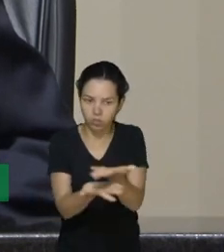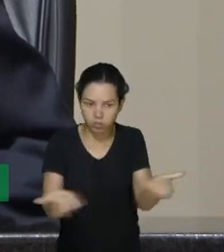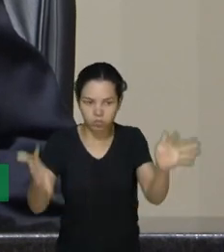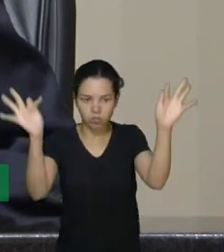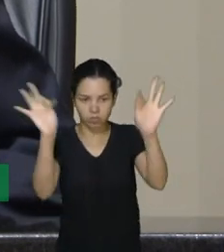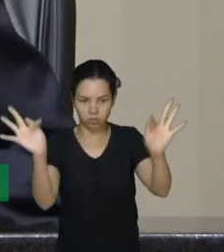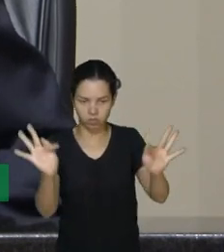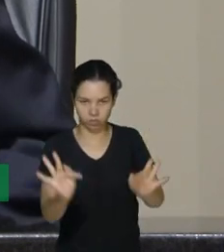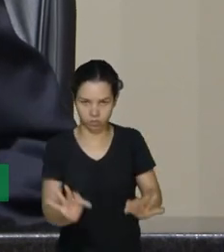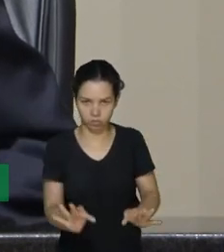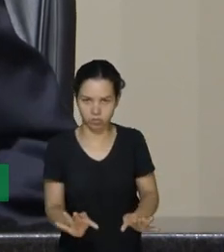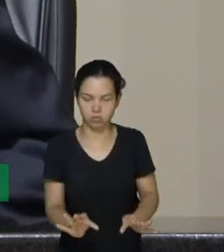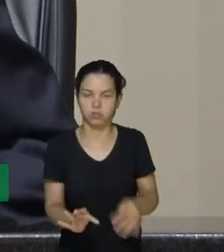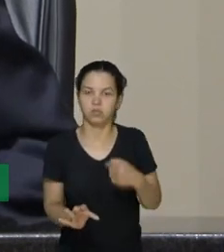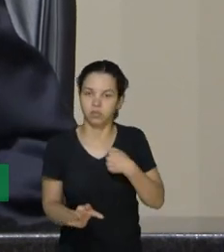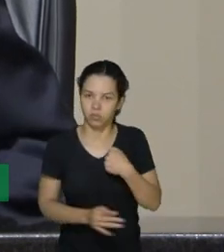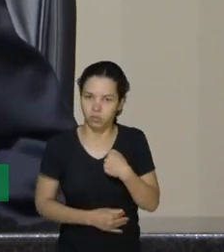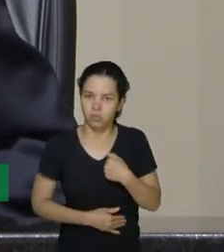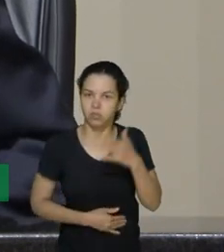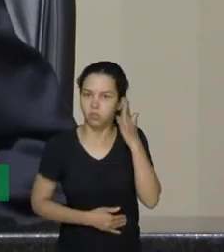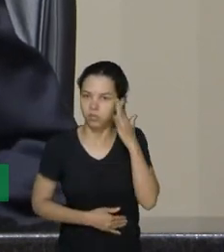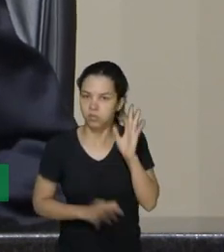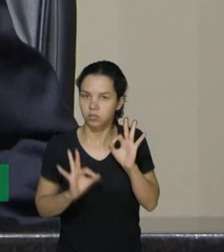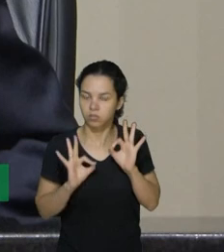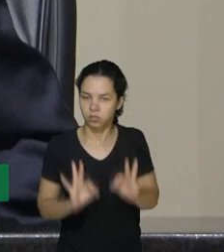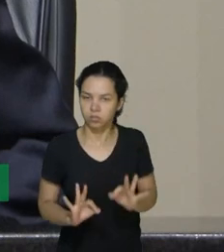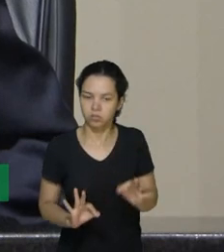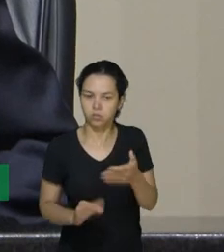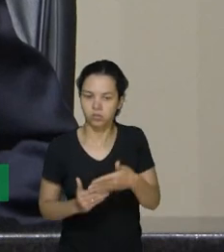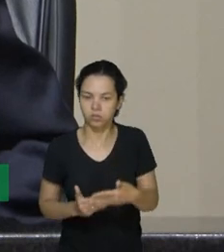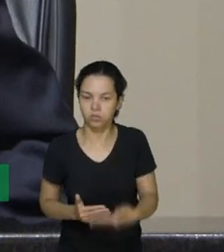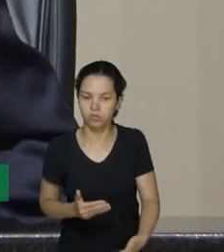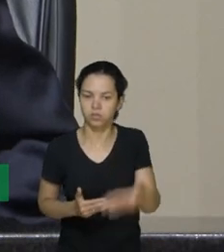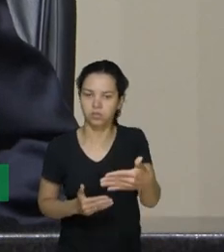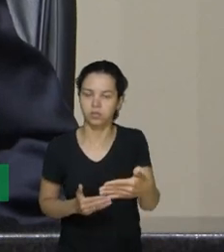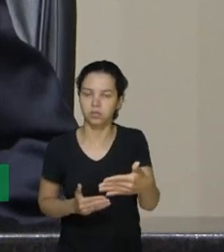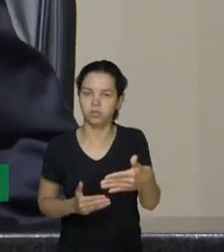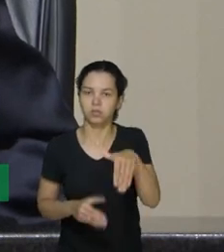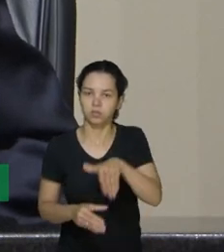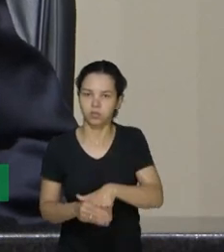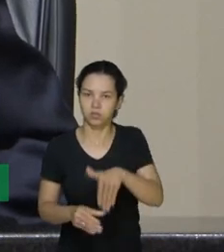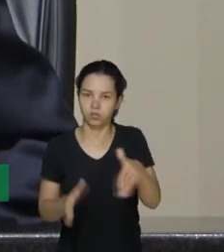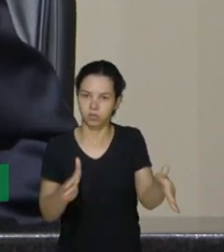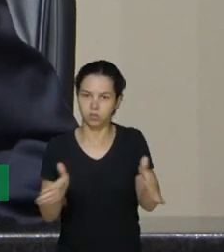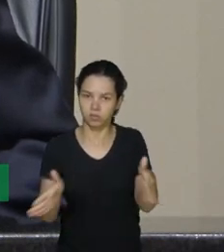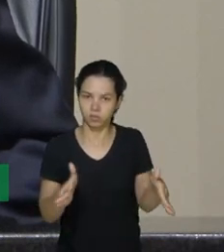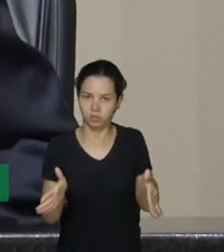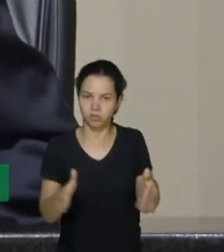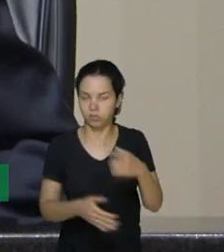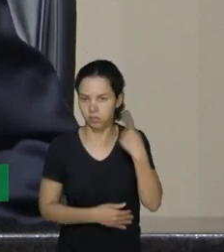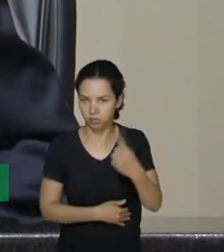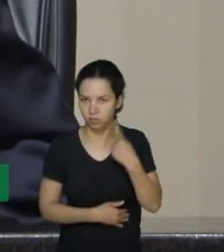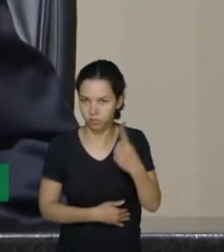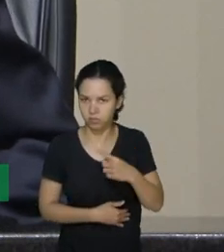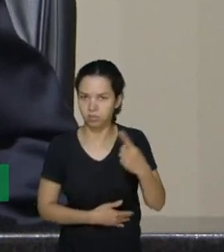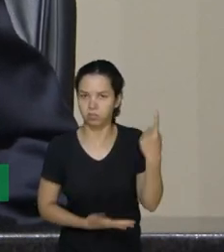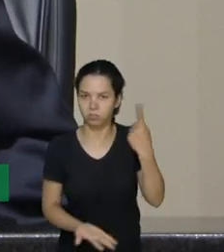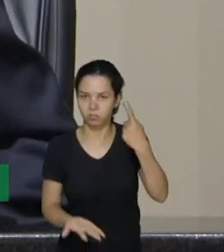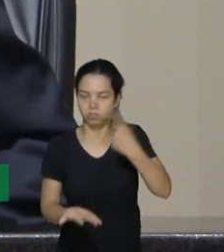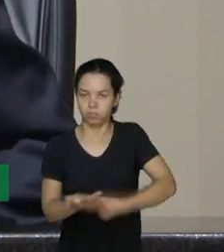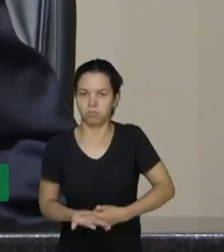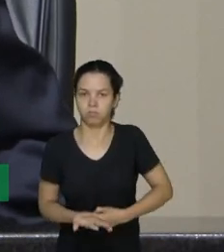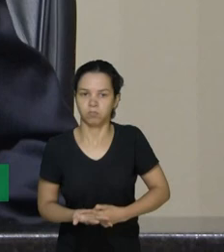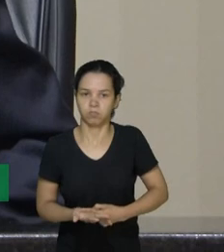caminhada. Eu tenho certeza que começaremos a próxima legislatura com deputados comprometidos,